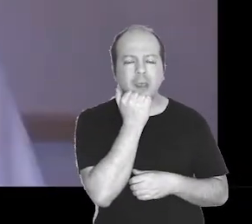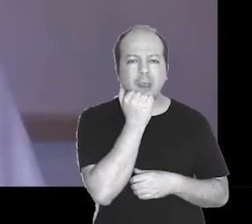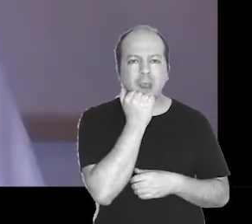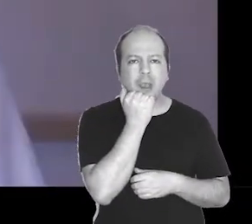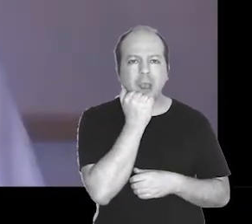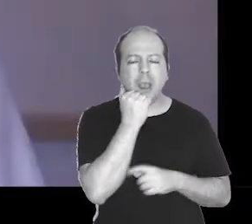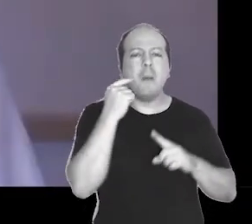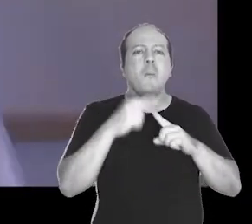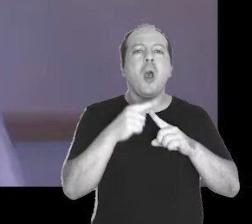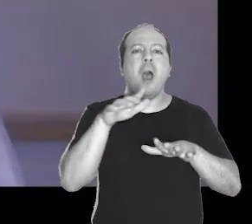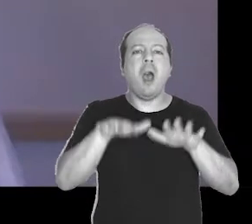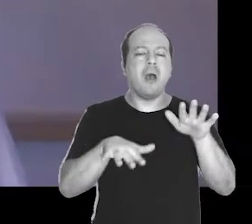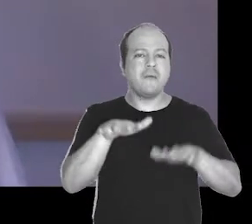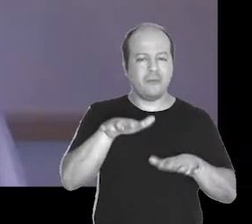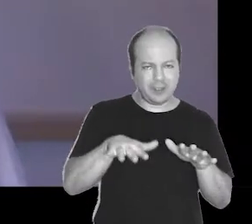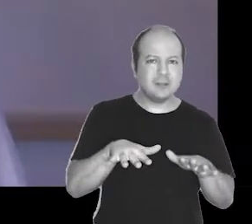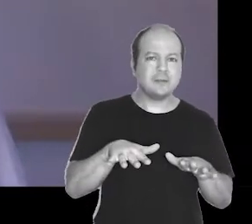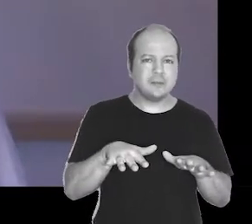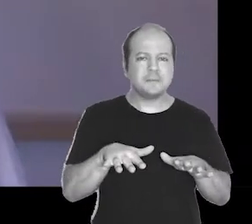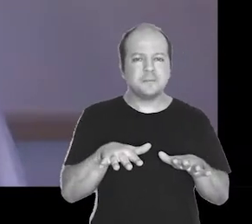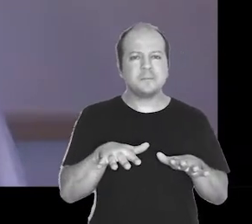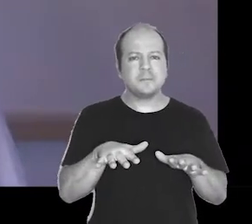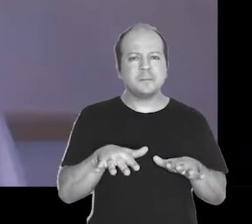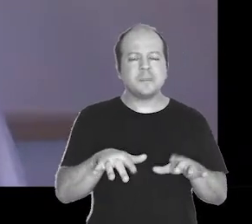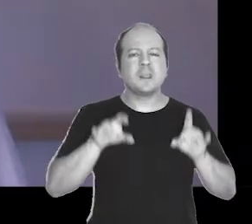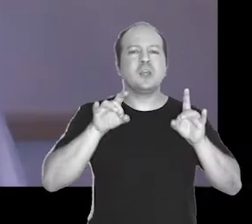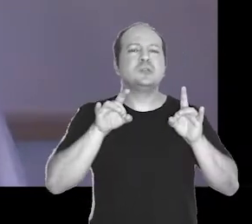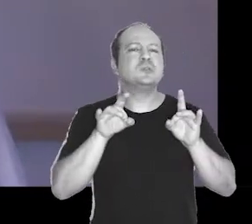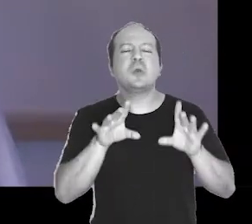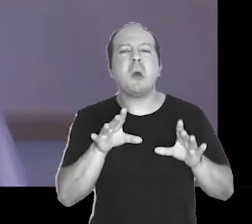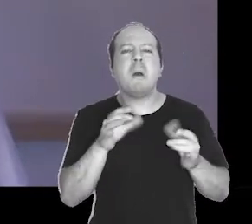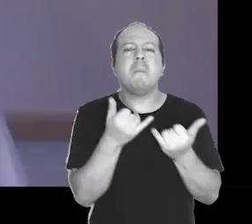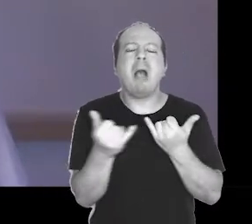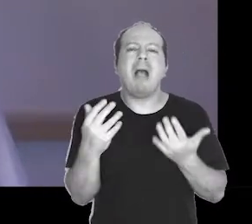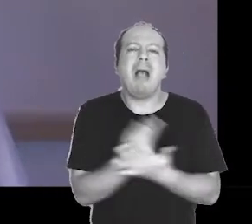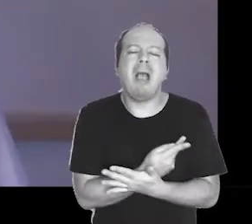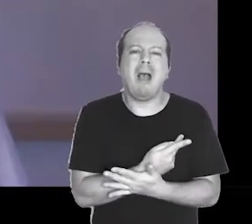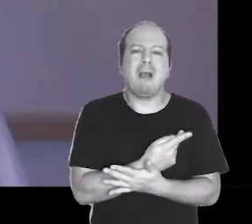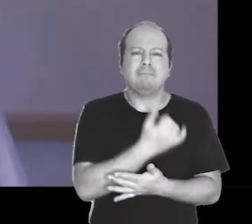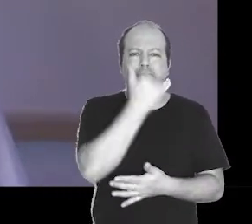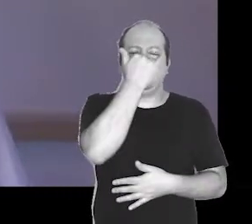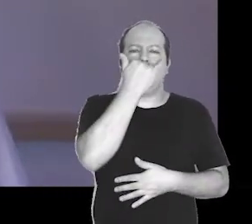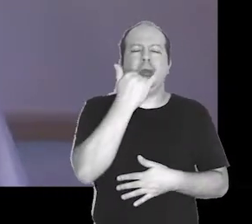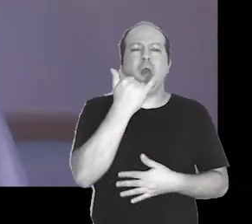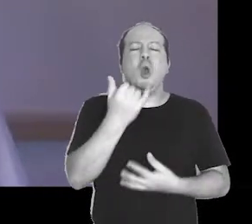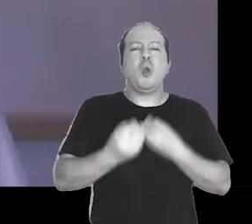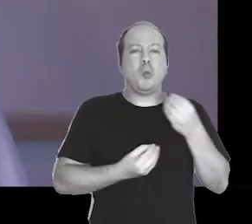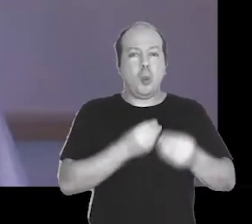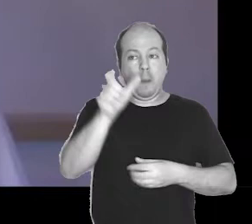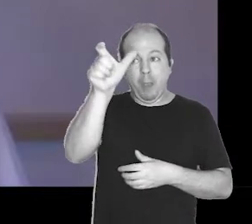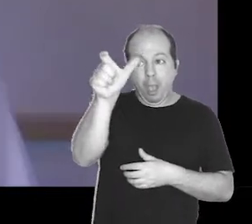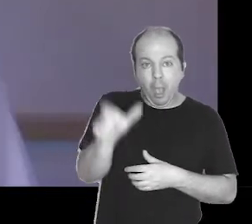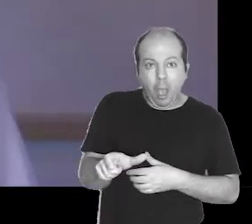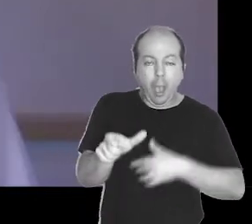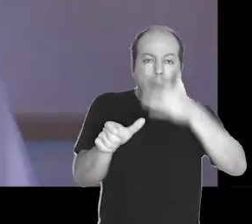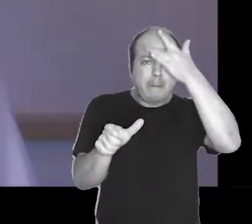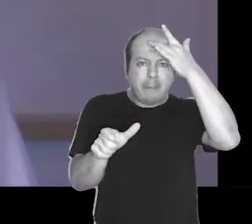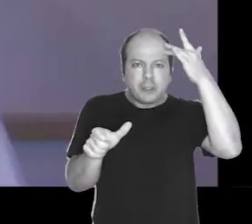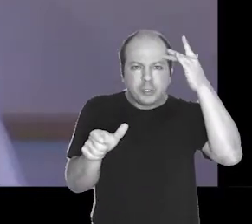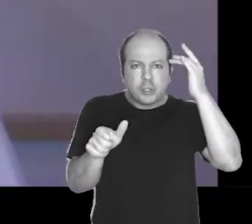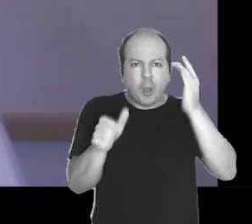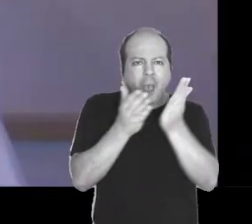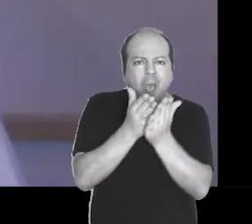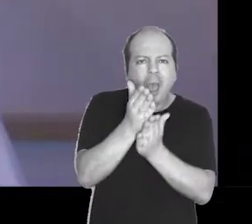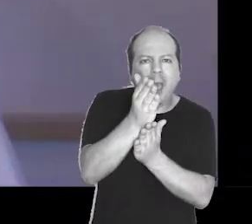Porque há vezes em que só traindo uma pessoa pode ser completamente